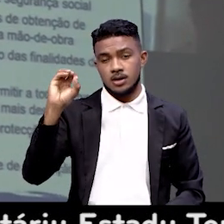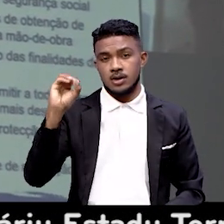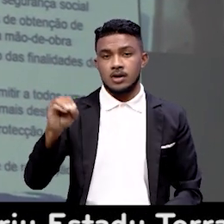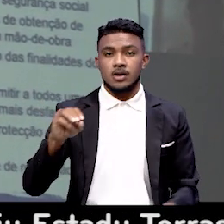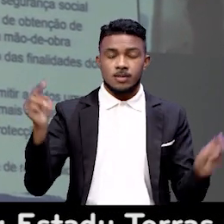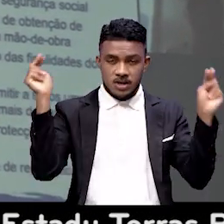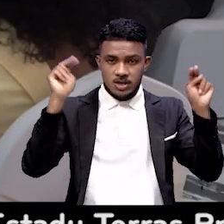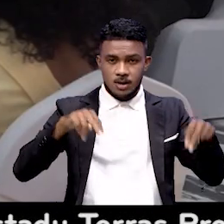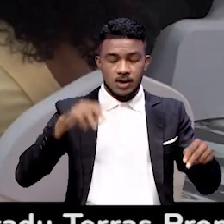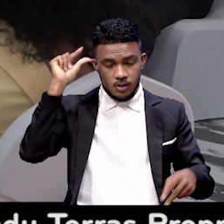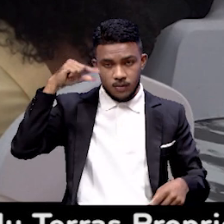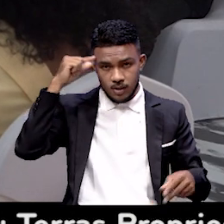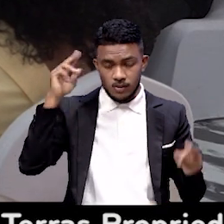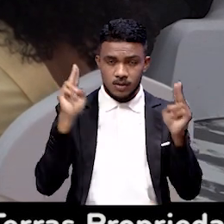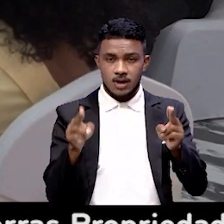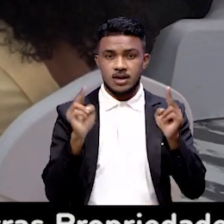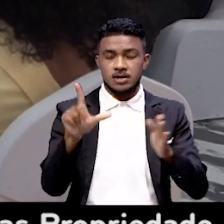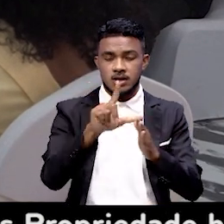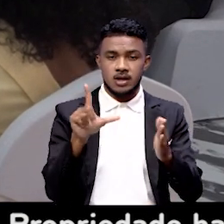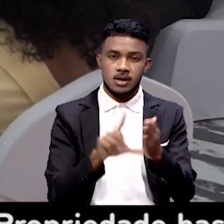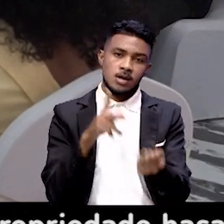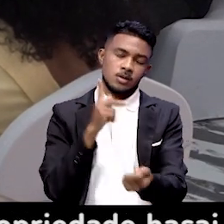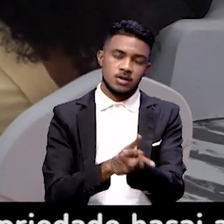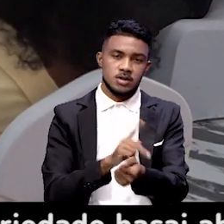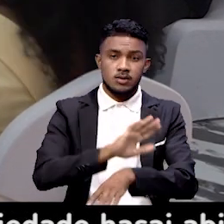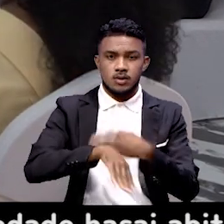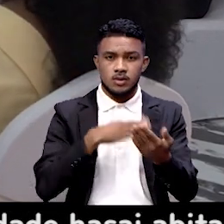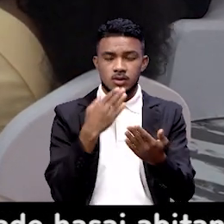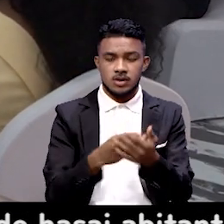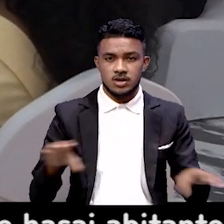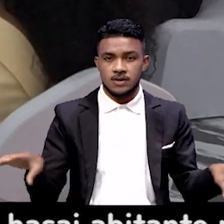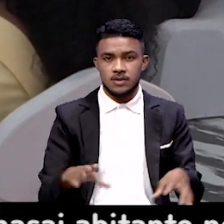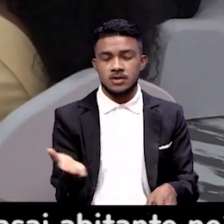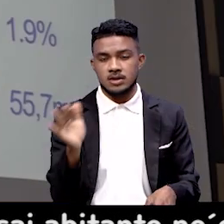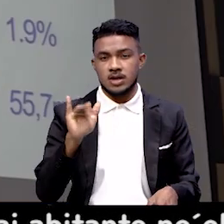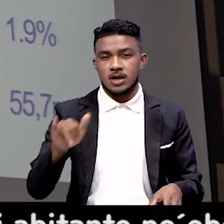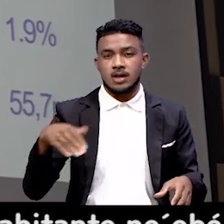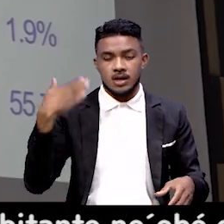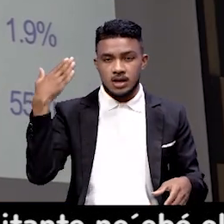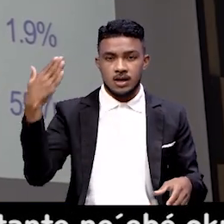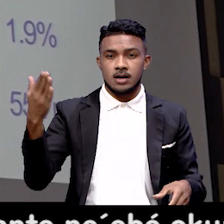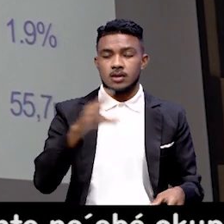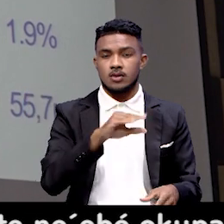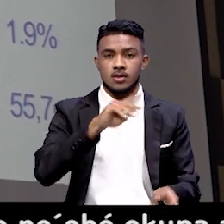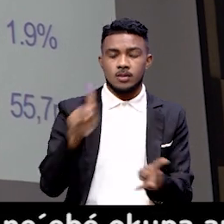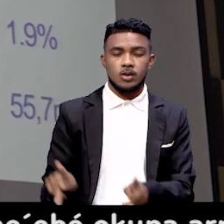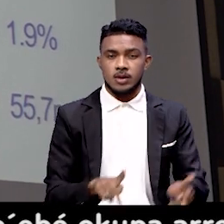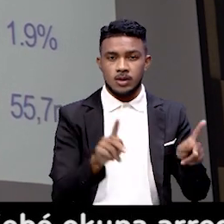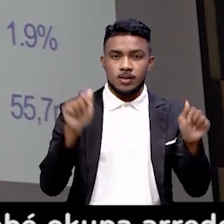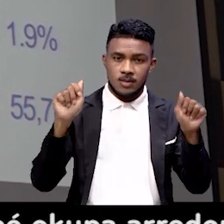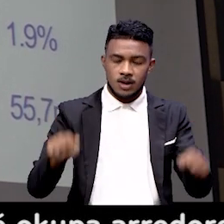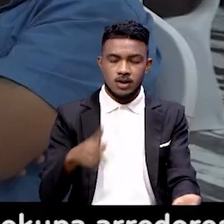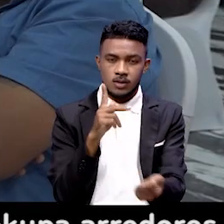para o governo a elaborar a lei de proteção social no trabalhador sira e setor privado no público, retam proteção